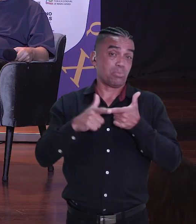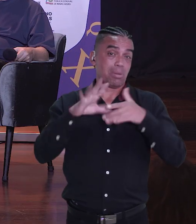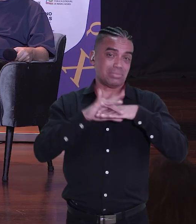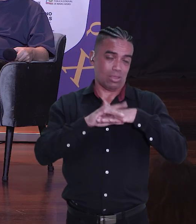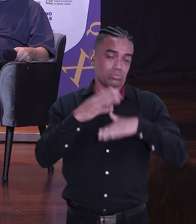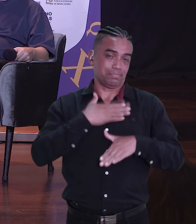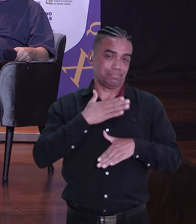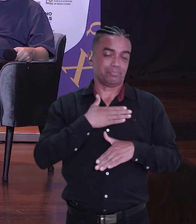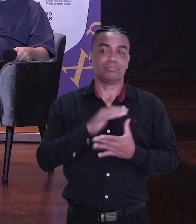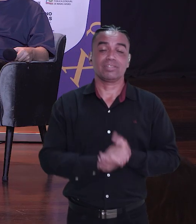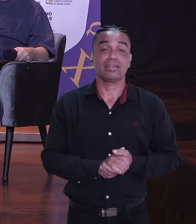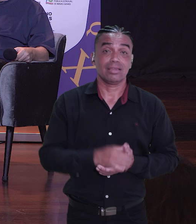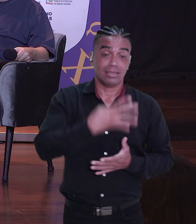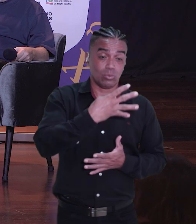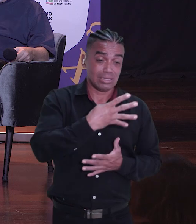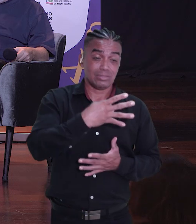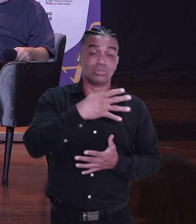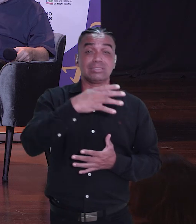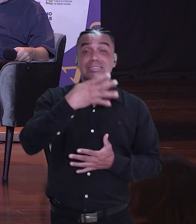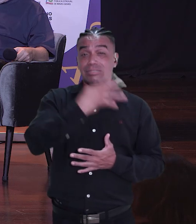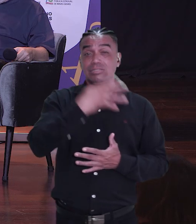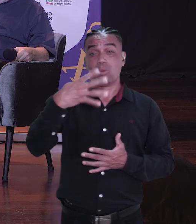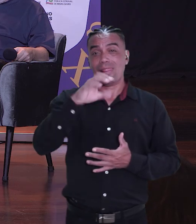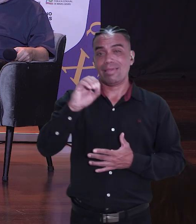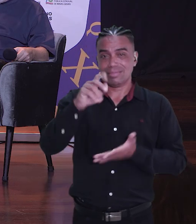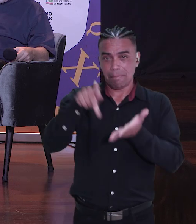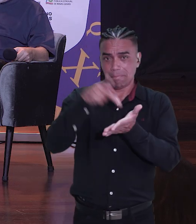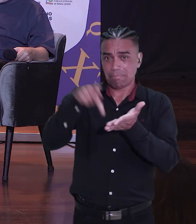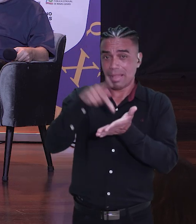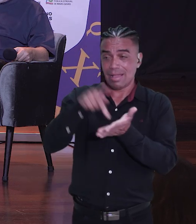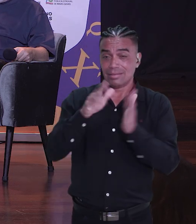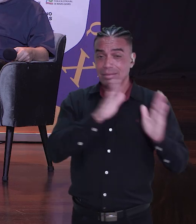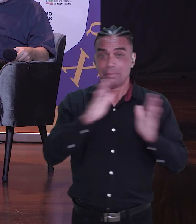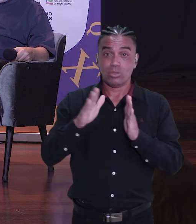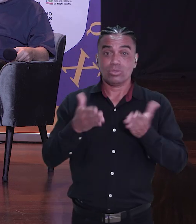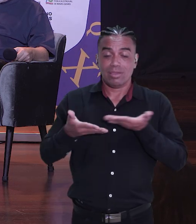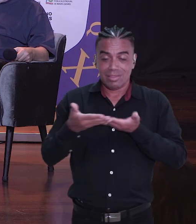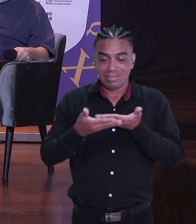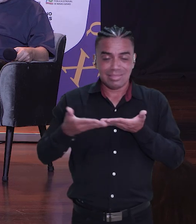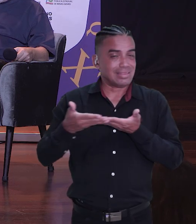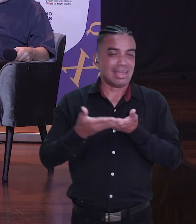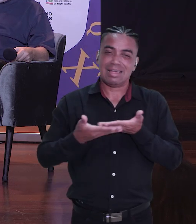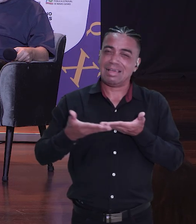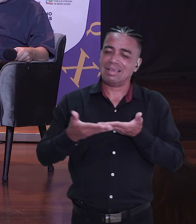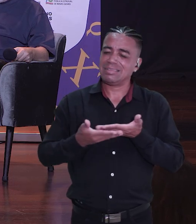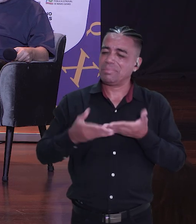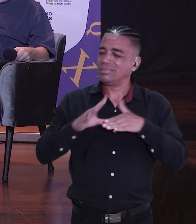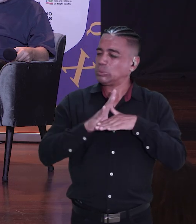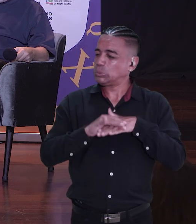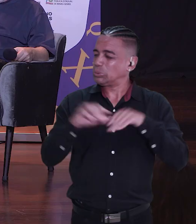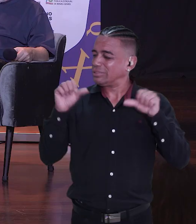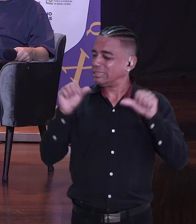problema. As demais 440 páginas foram todas escritas durante um tratamento